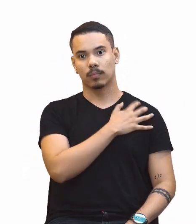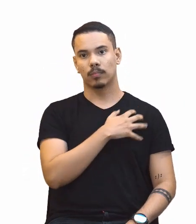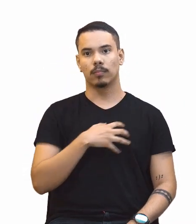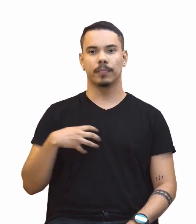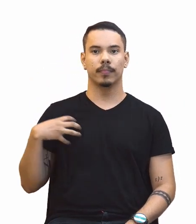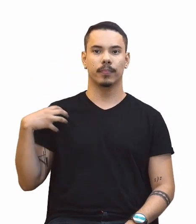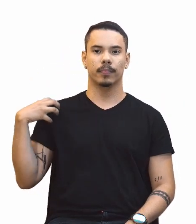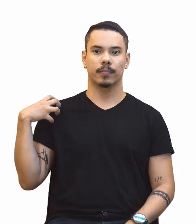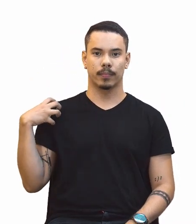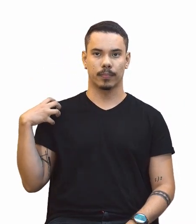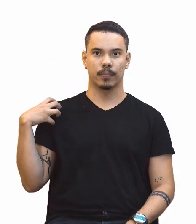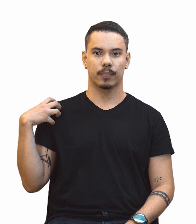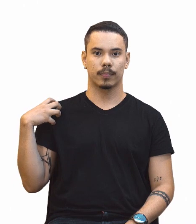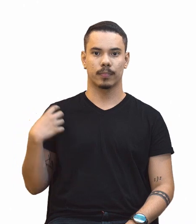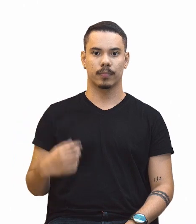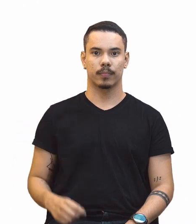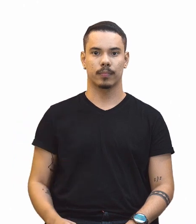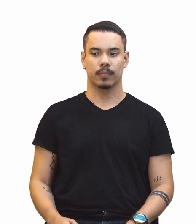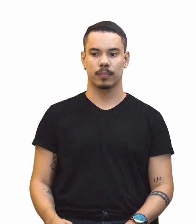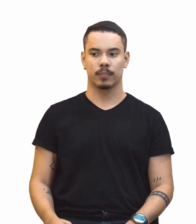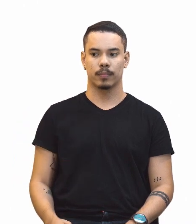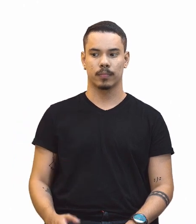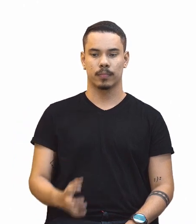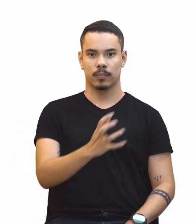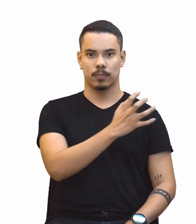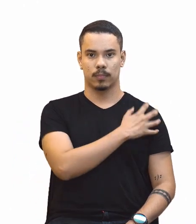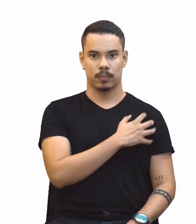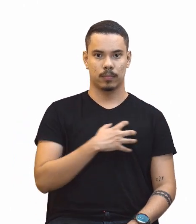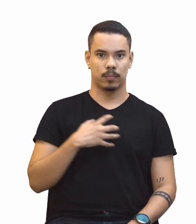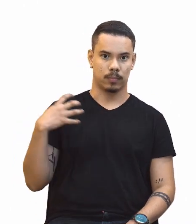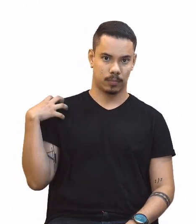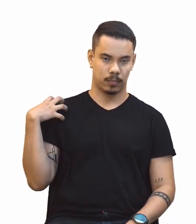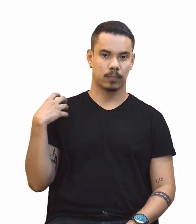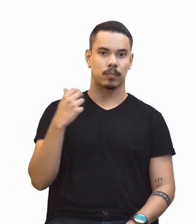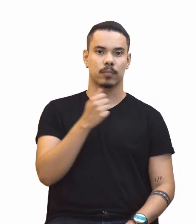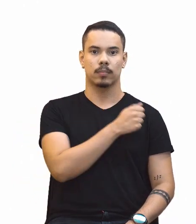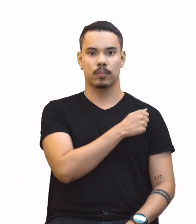e científico. Aristóteles foi aluno de Platão,